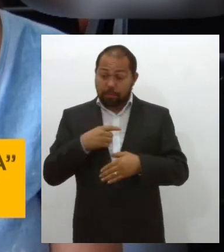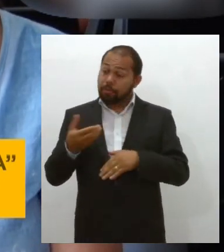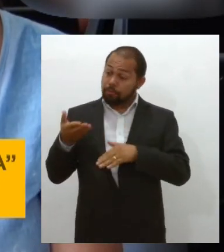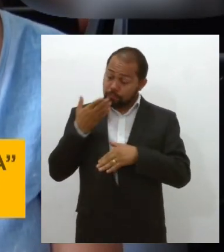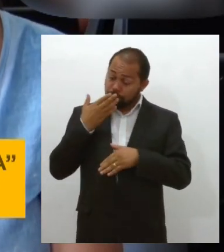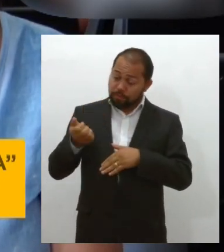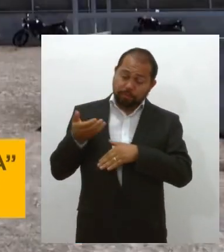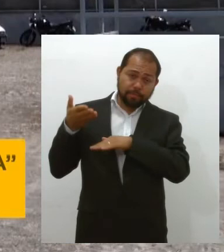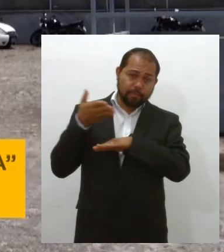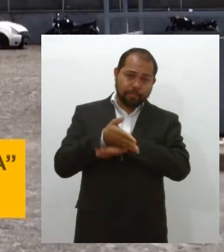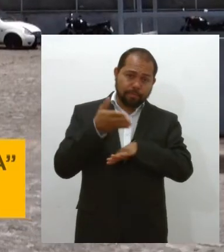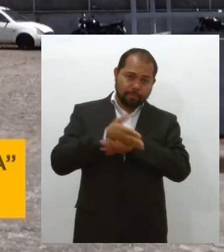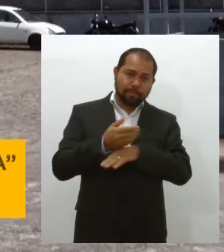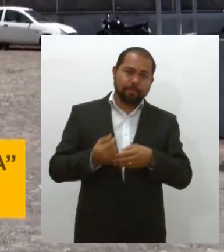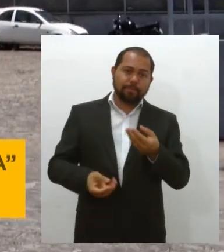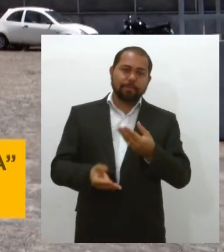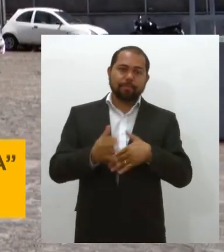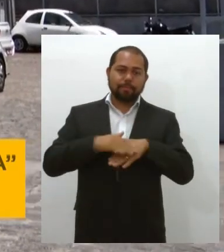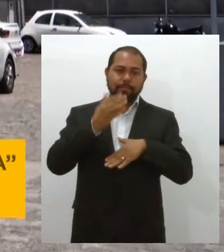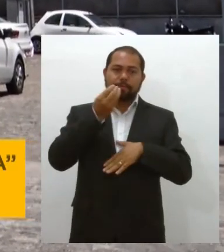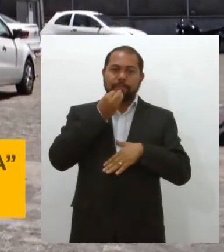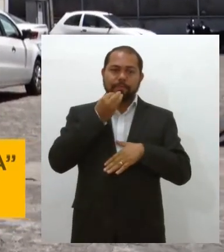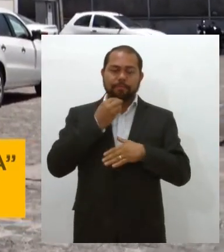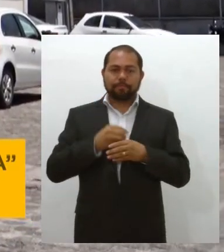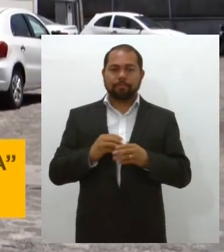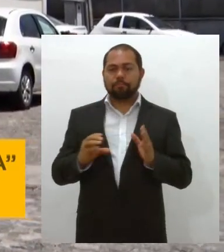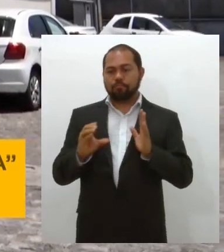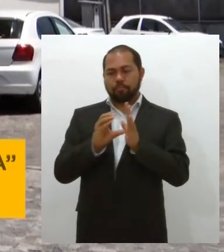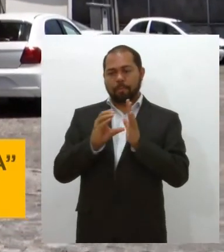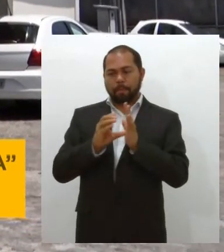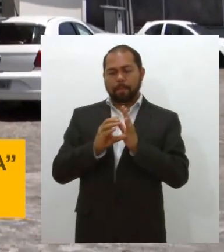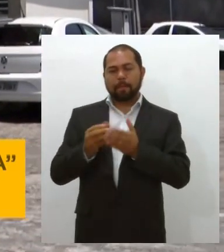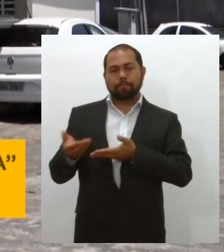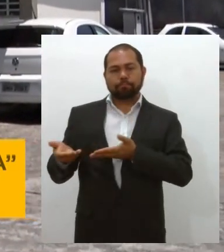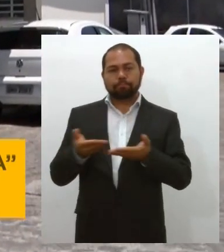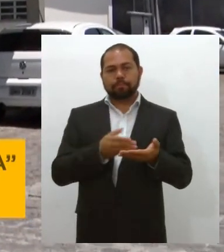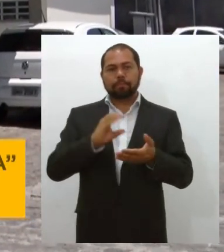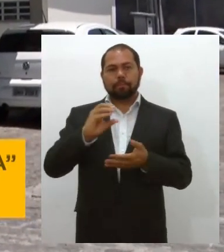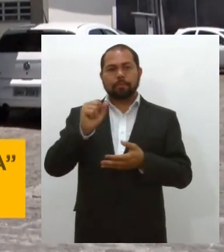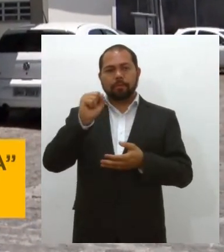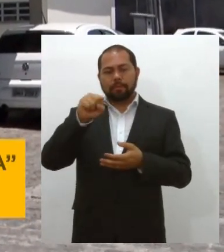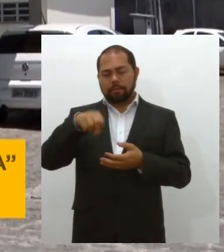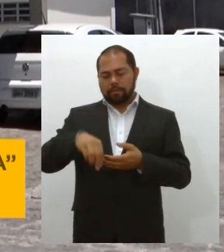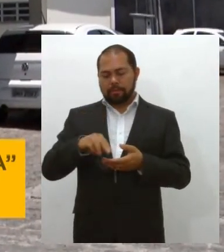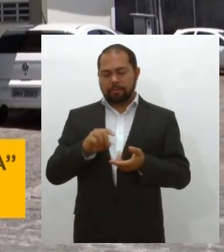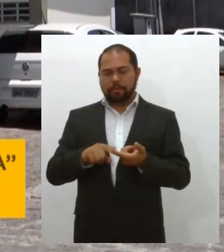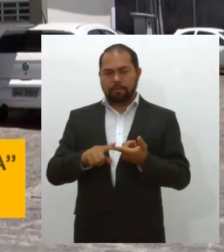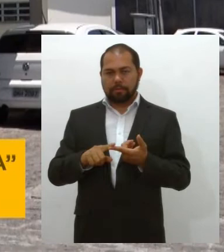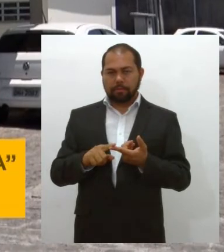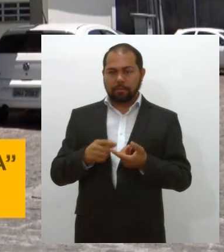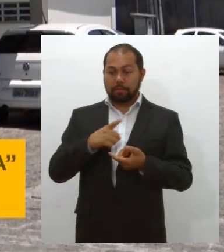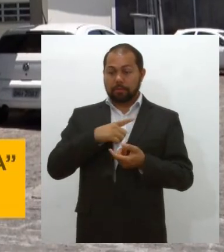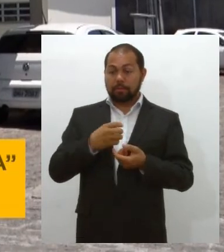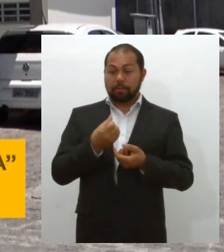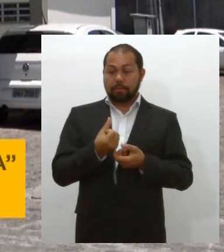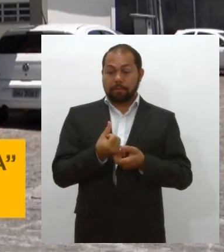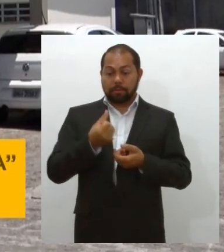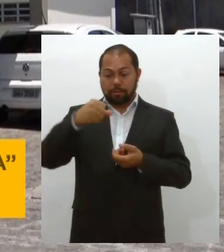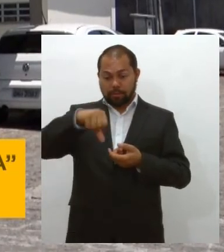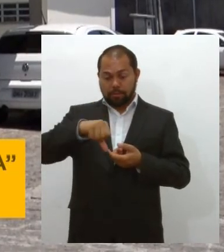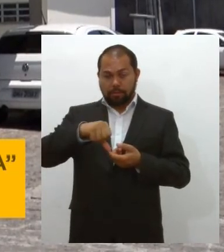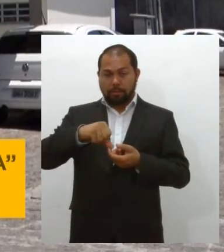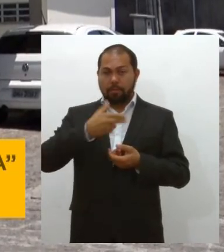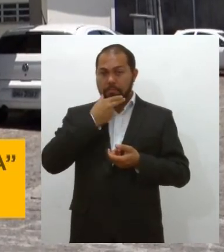mais oportunidade. A Comunidade de Atendimento Socioeducativo Masculino, CASEM, abriga 69 internos em conflito com a